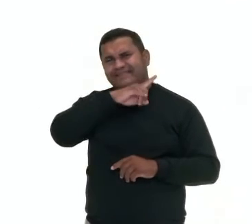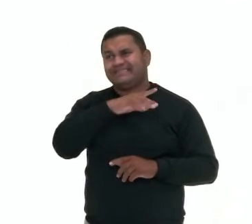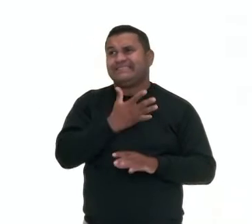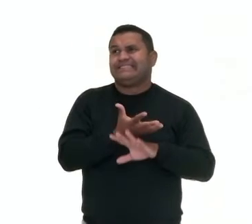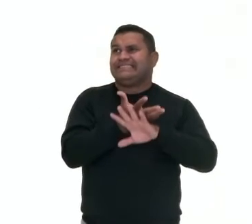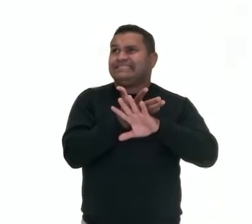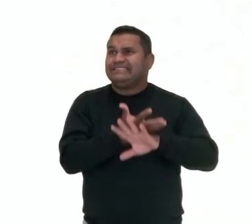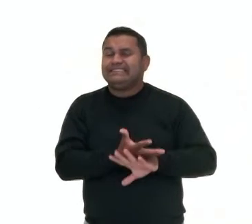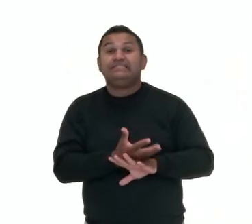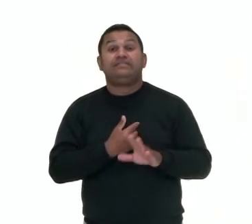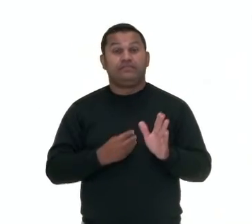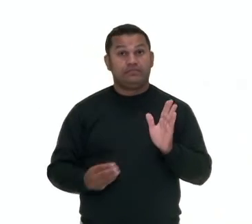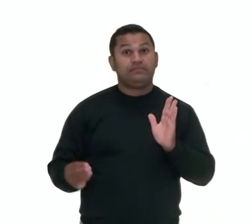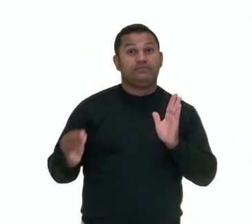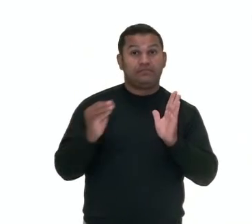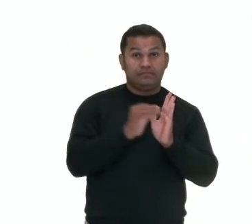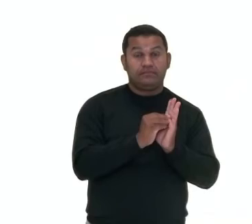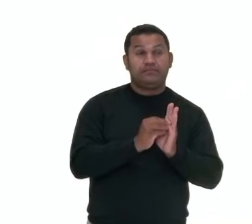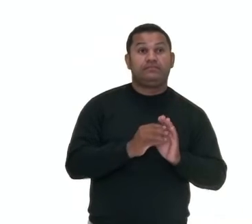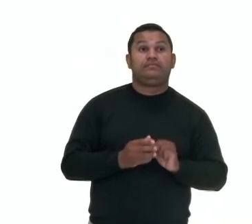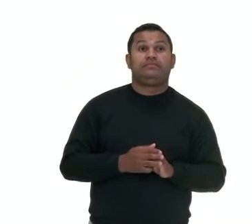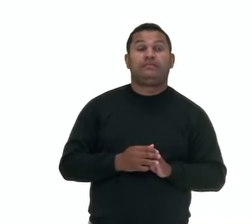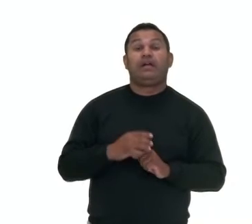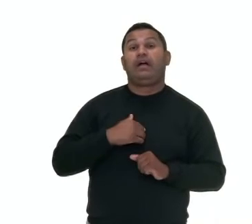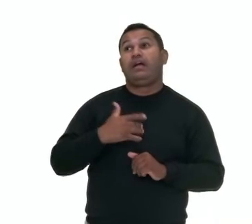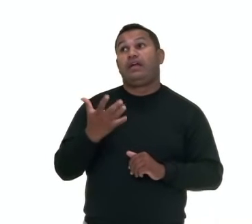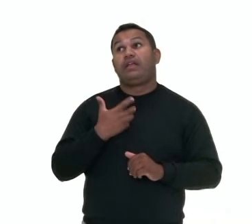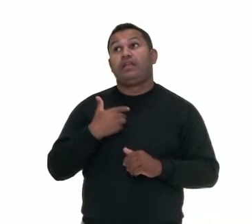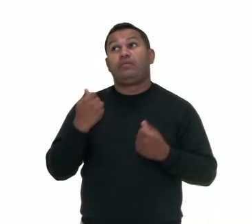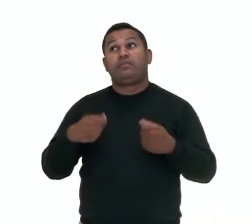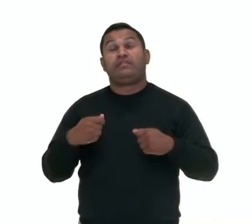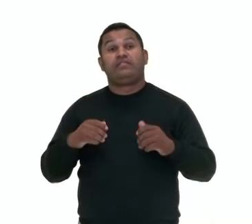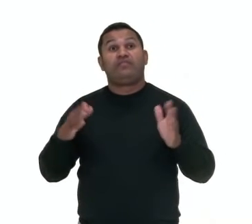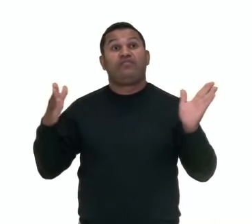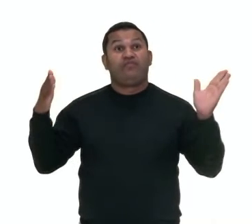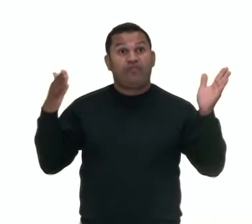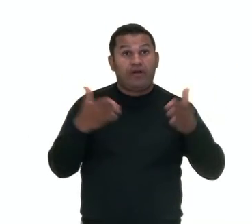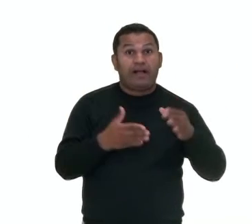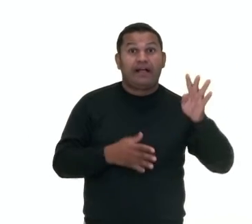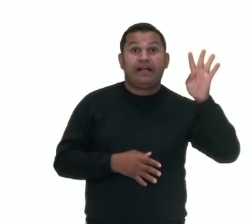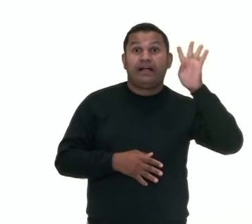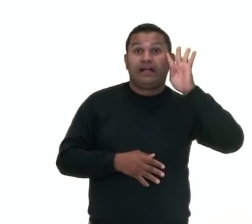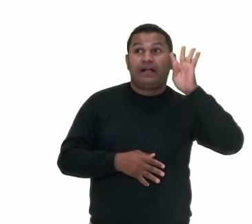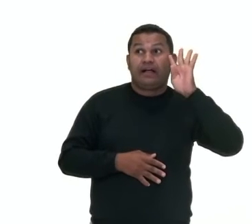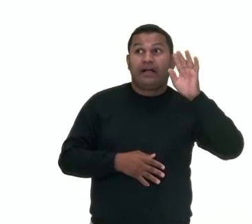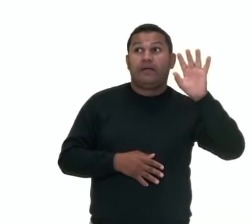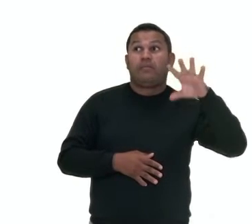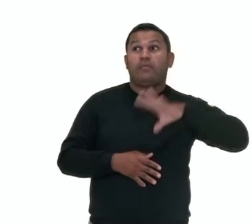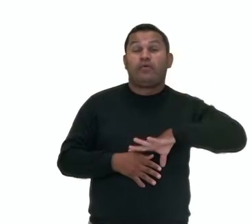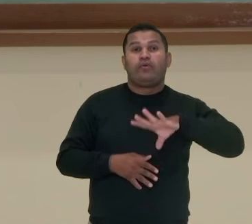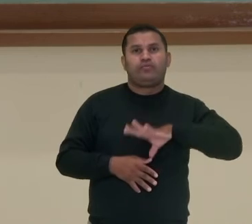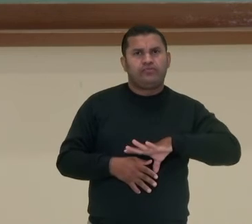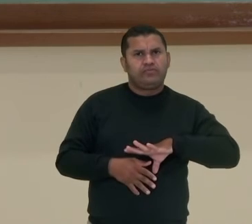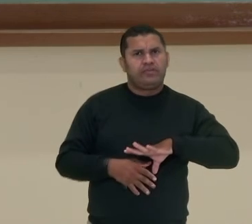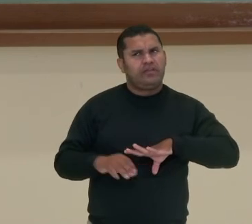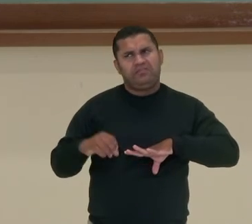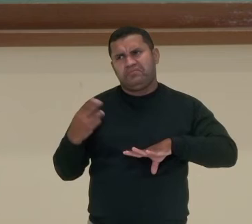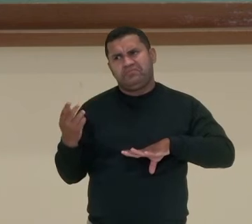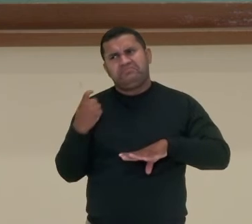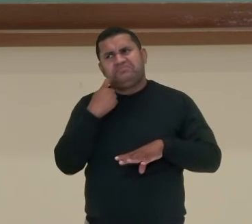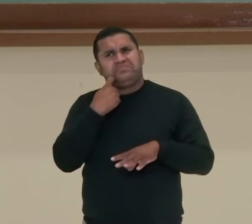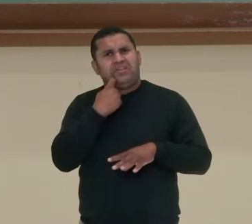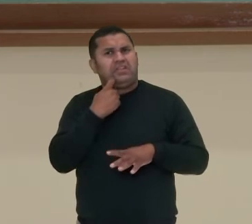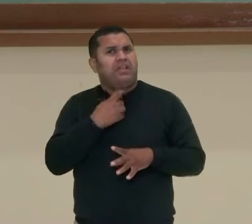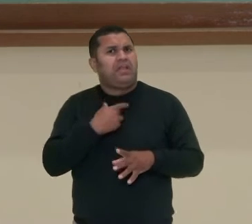focar nas atividades de português na quarta-feira. Não, estou com mais dificuldades em matemática. Coloque sexta-feira